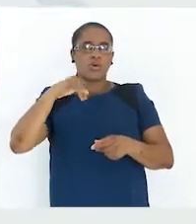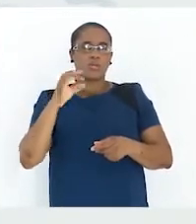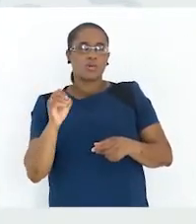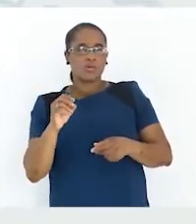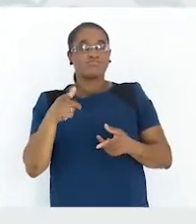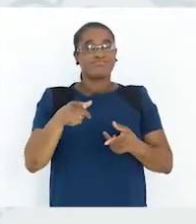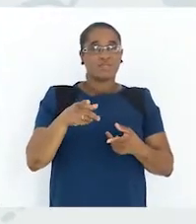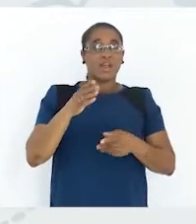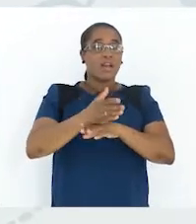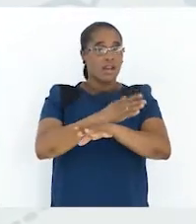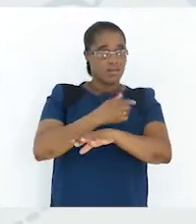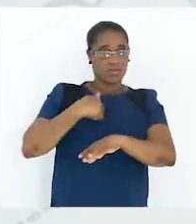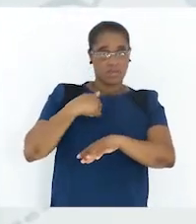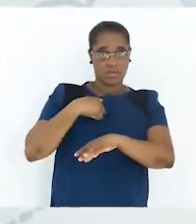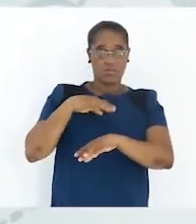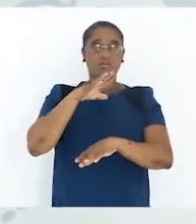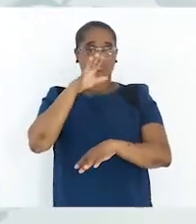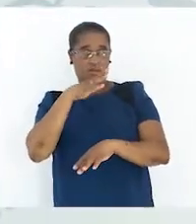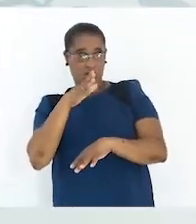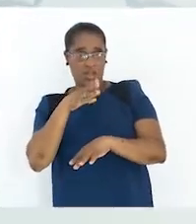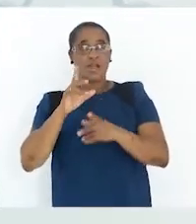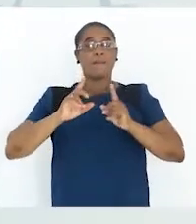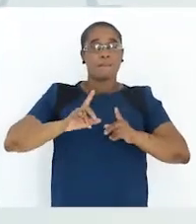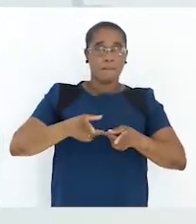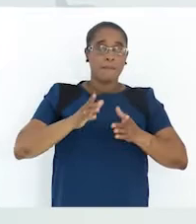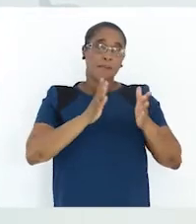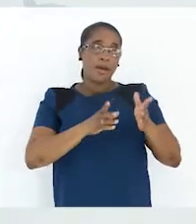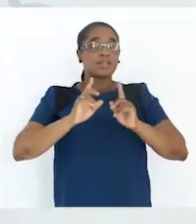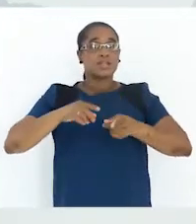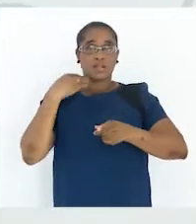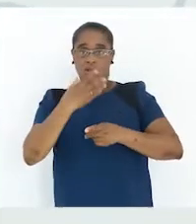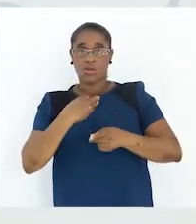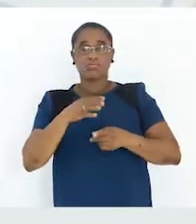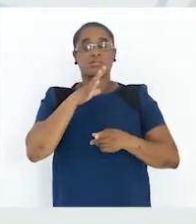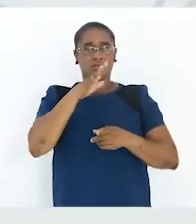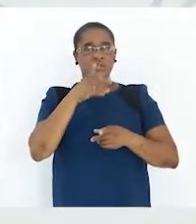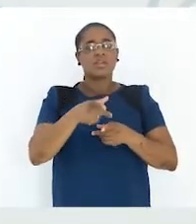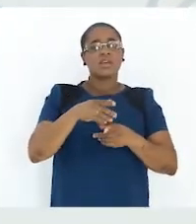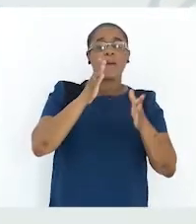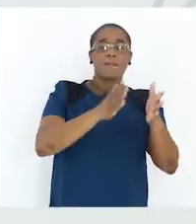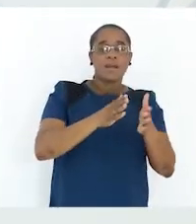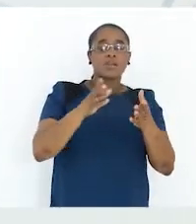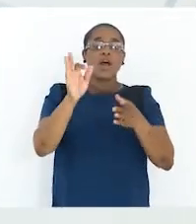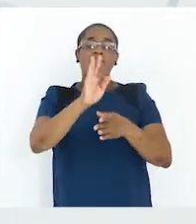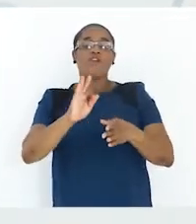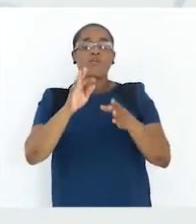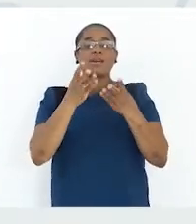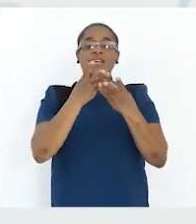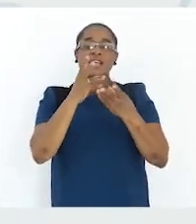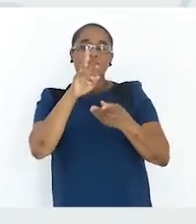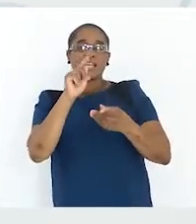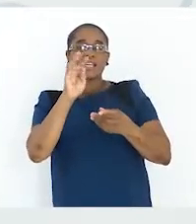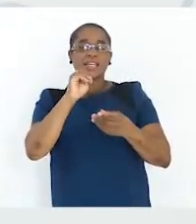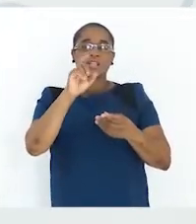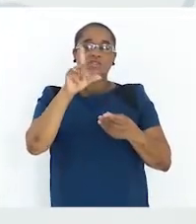na parte inicial da aula, eu vos disse que o binómio discriminante é a parte da fórmula resolvente que está